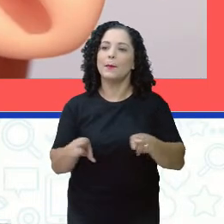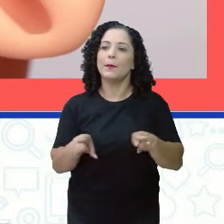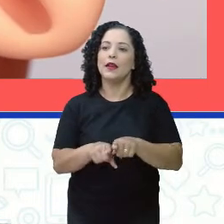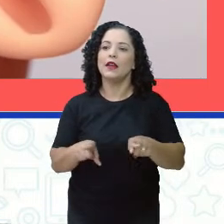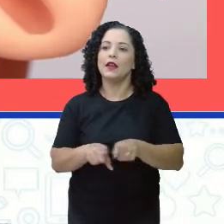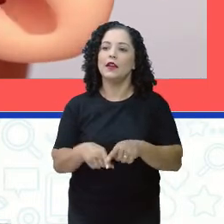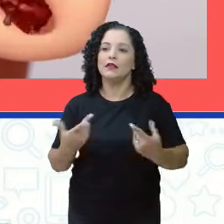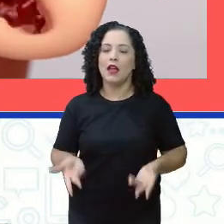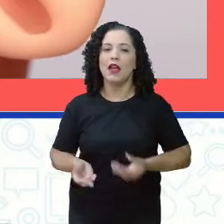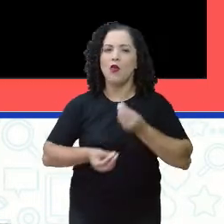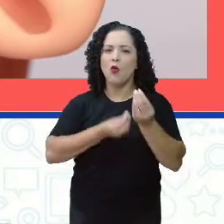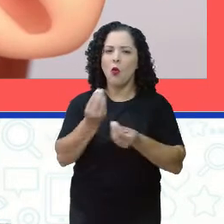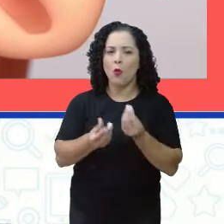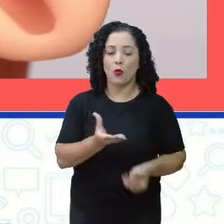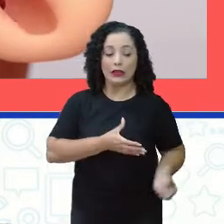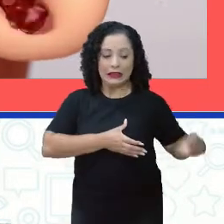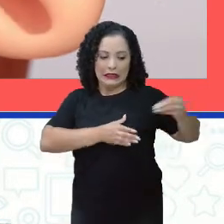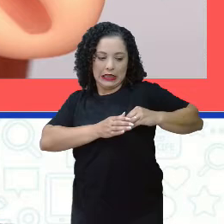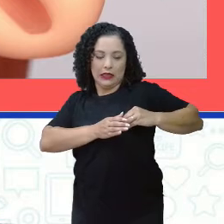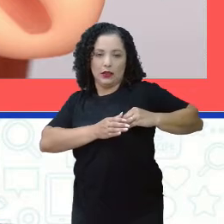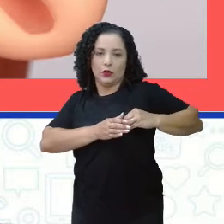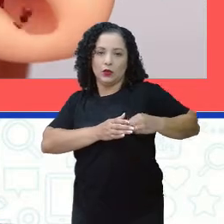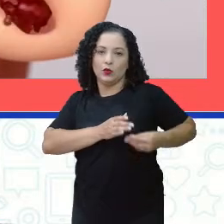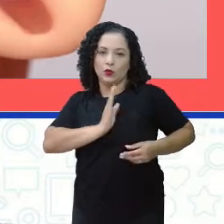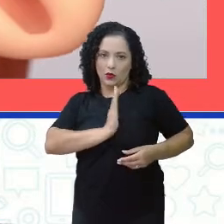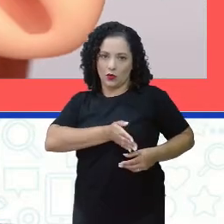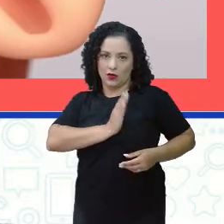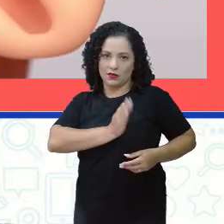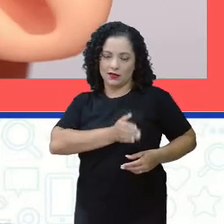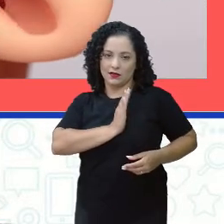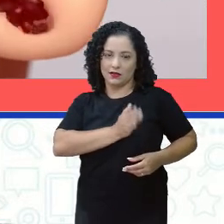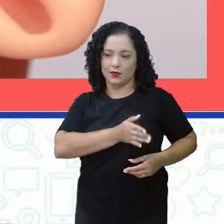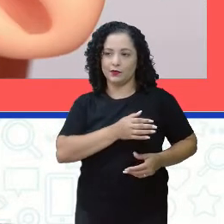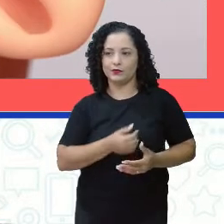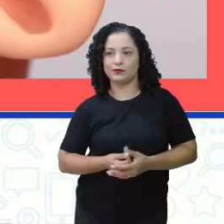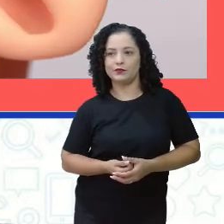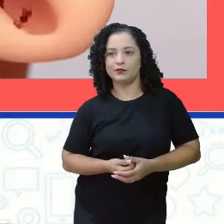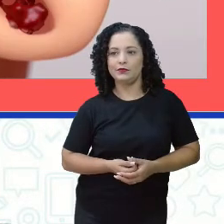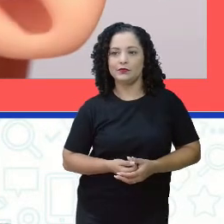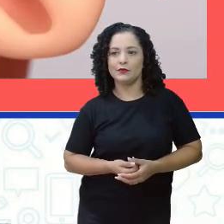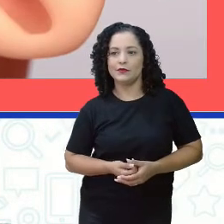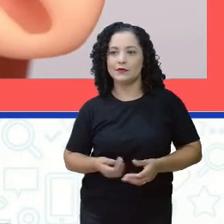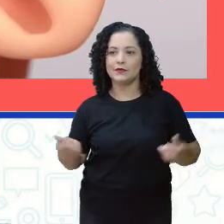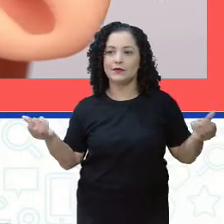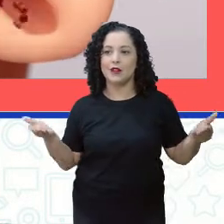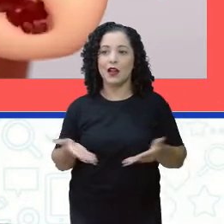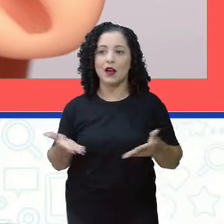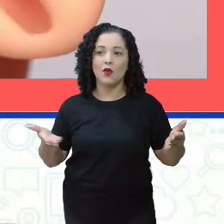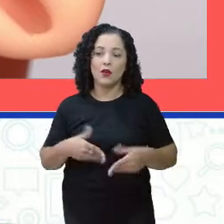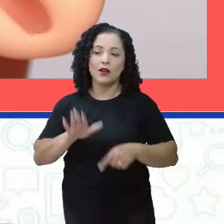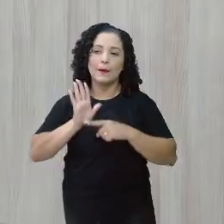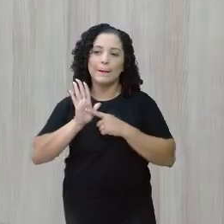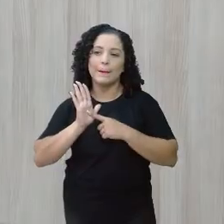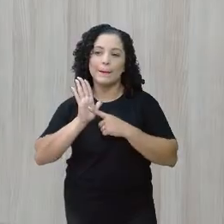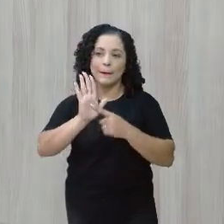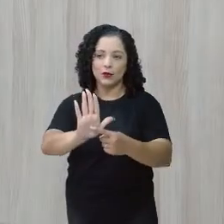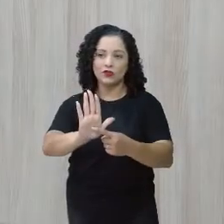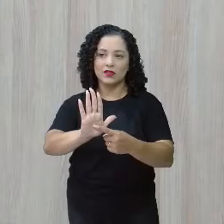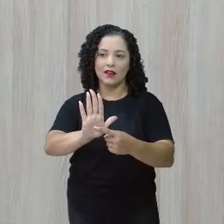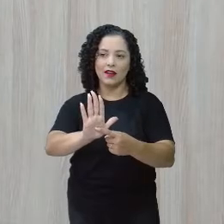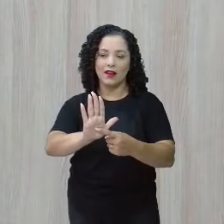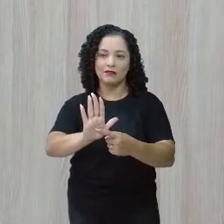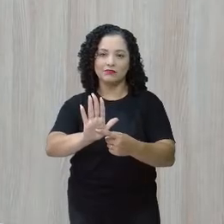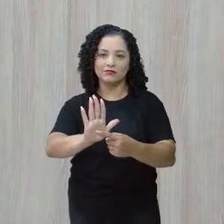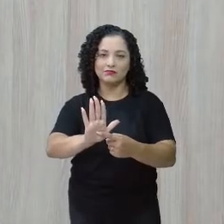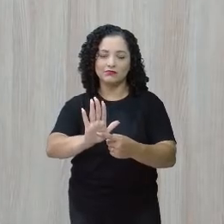do coração, né? Eu vou pedir a Billy para ele parar um pouquinho para eu poder mostrar aqui, apontar.